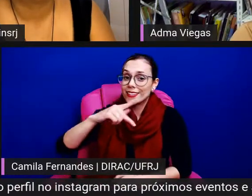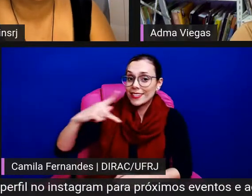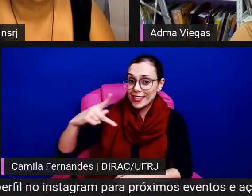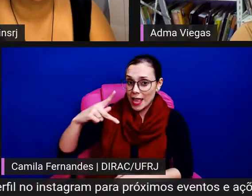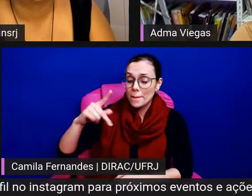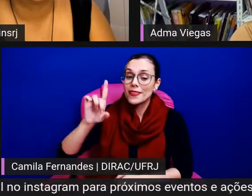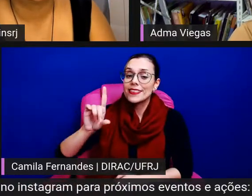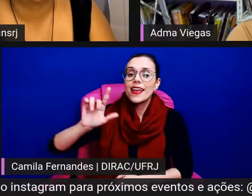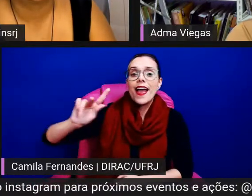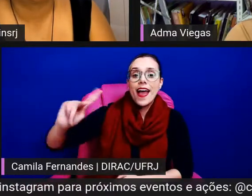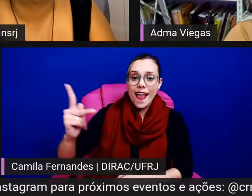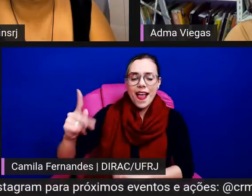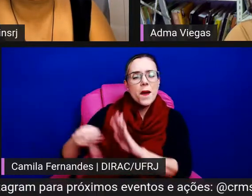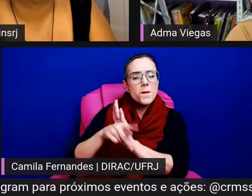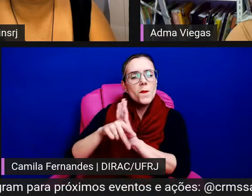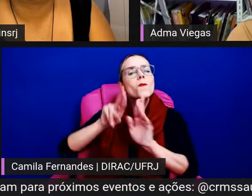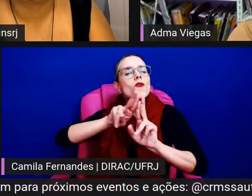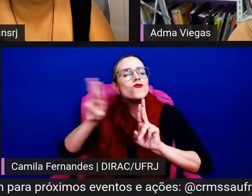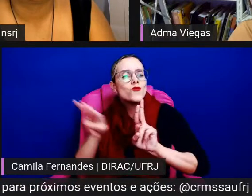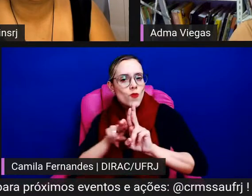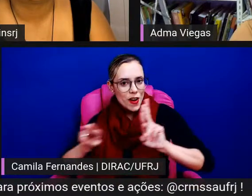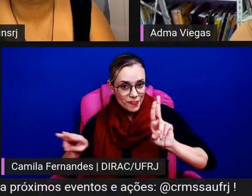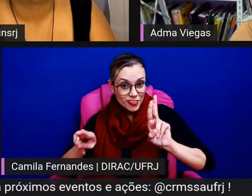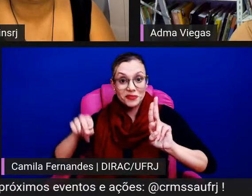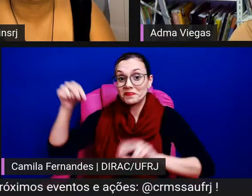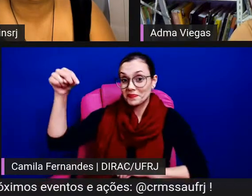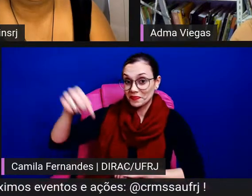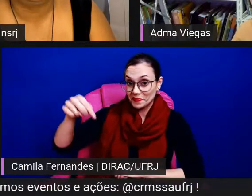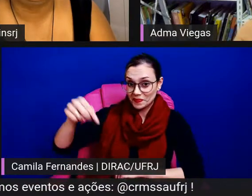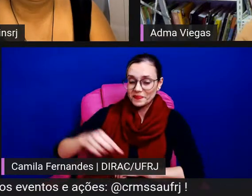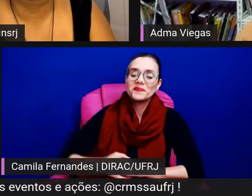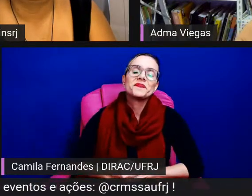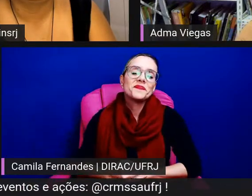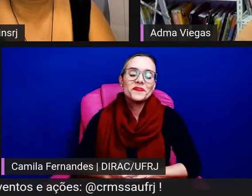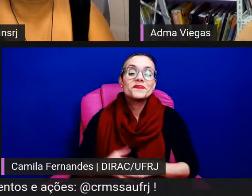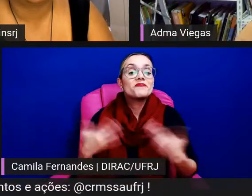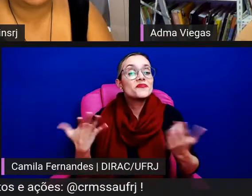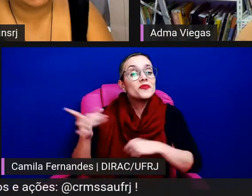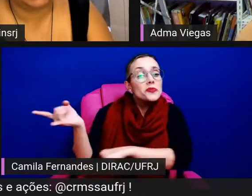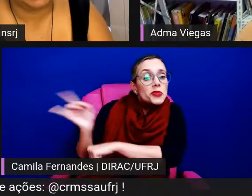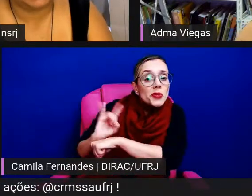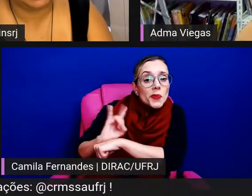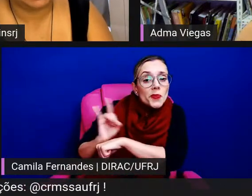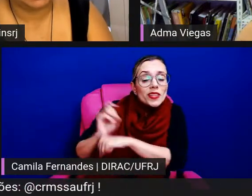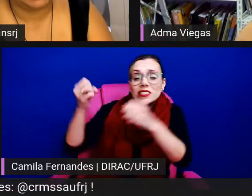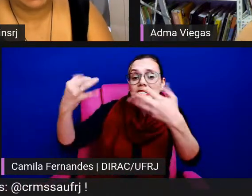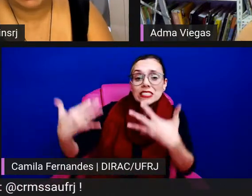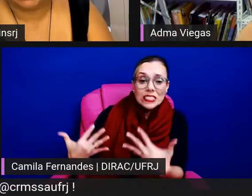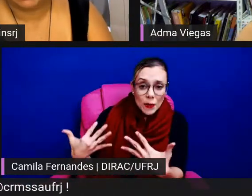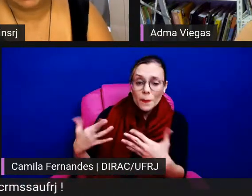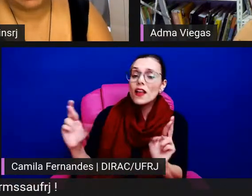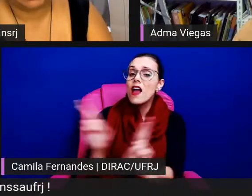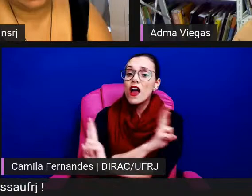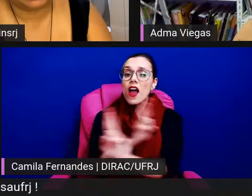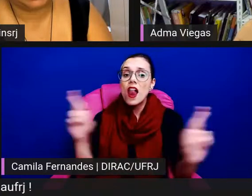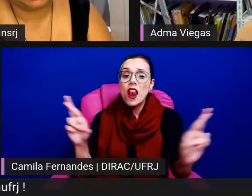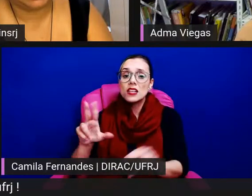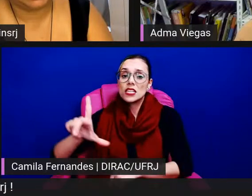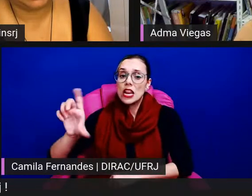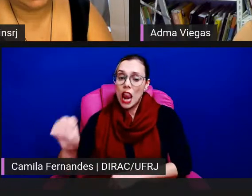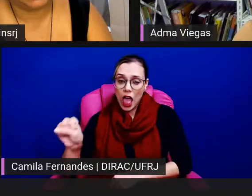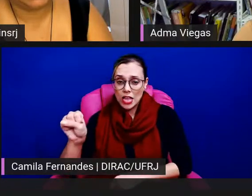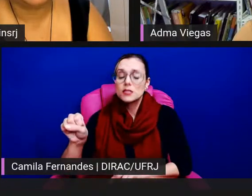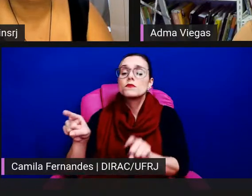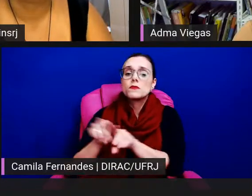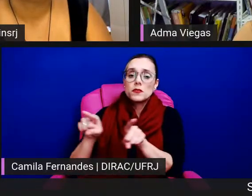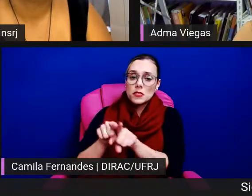UFRJ, né? Então, esse filme ele fala da questão do relacionamento lésbico. O Dia